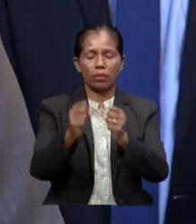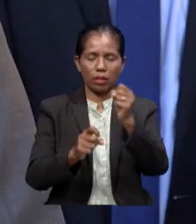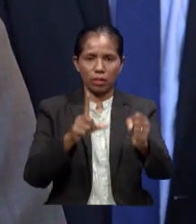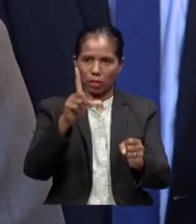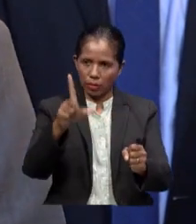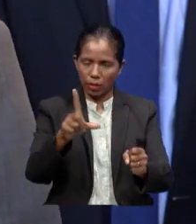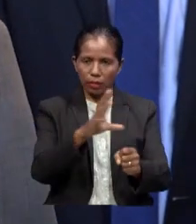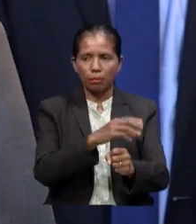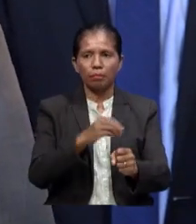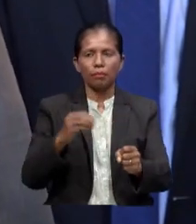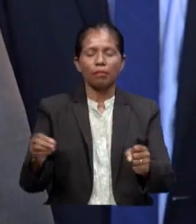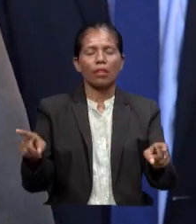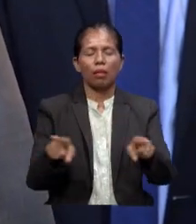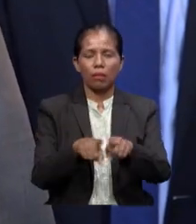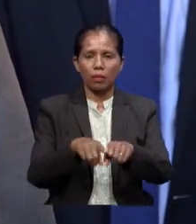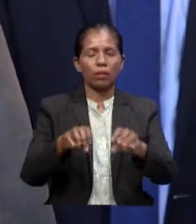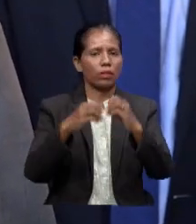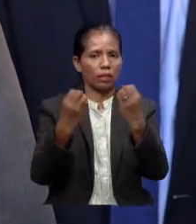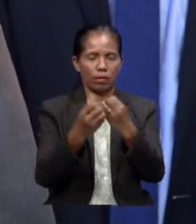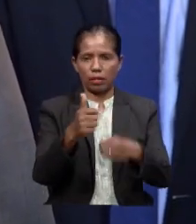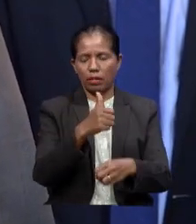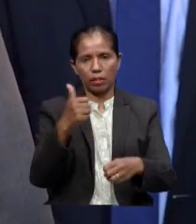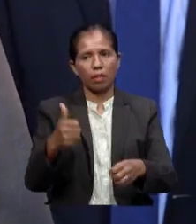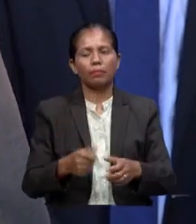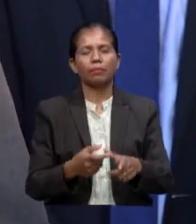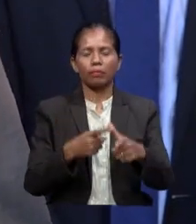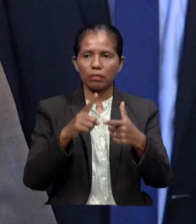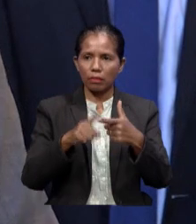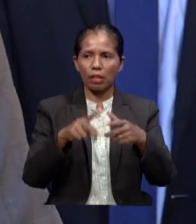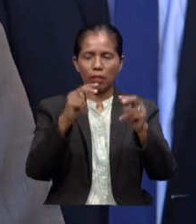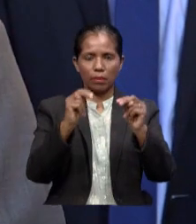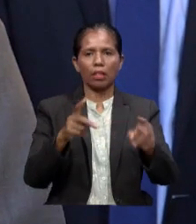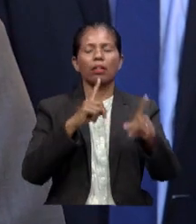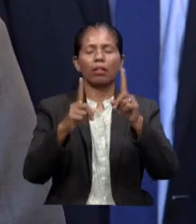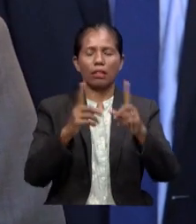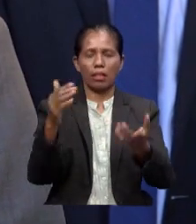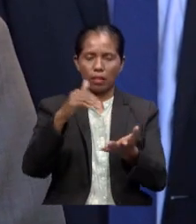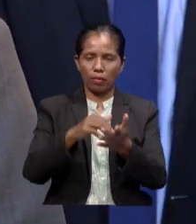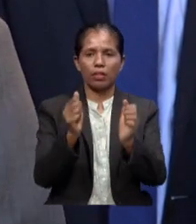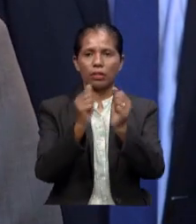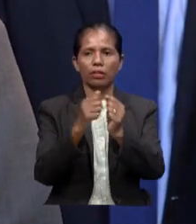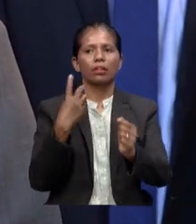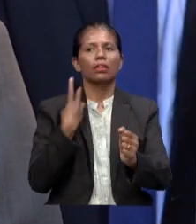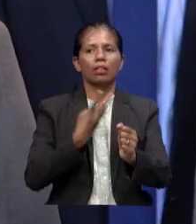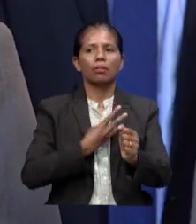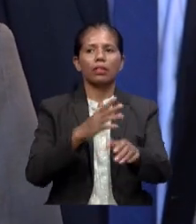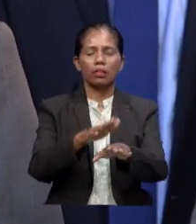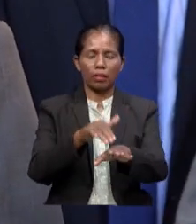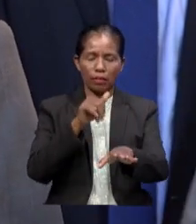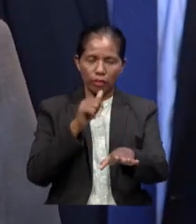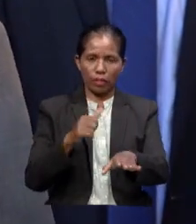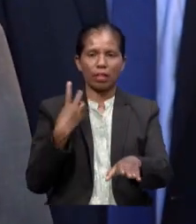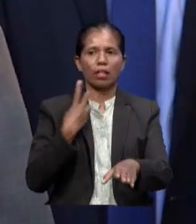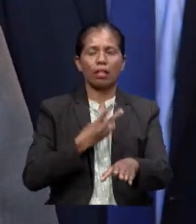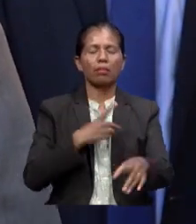o setor selo tan, e depois se precisa de colher fale com a AMIS, se bolo fale, se convida fale para